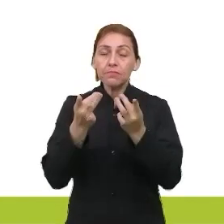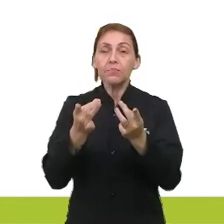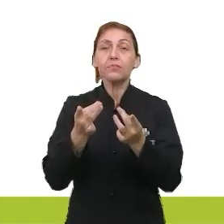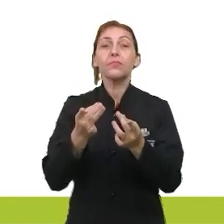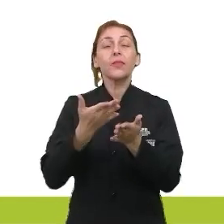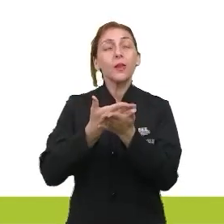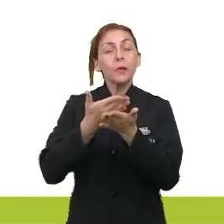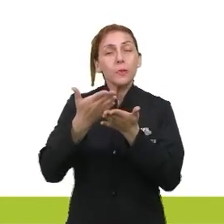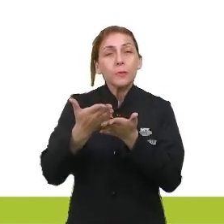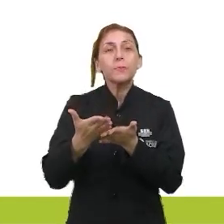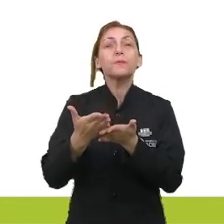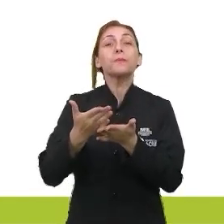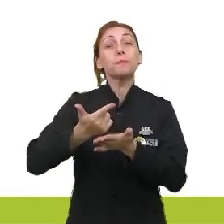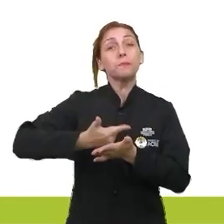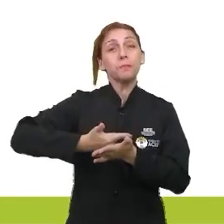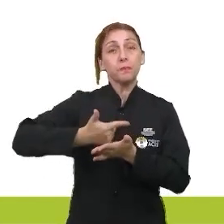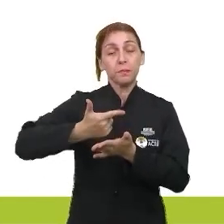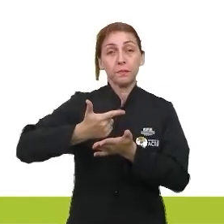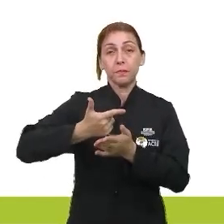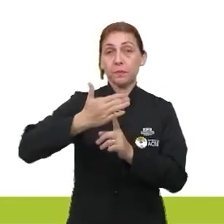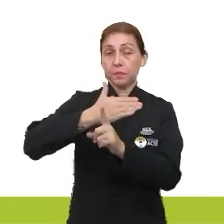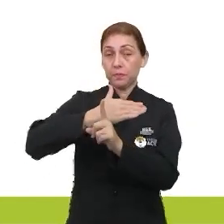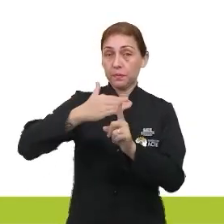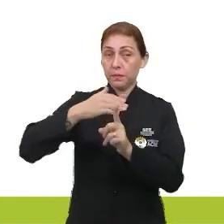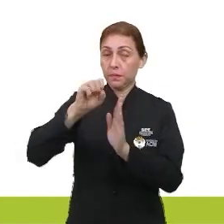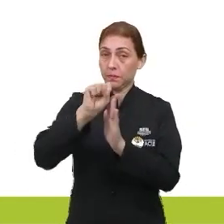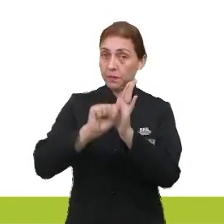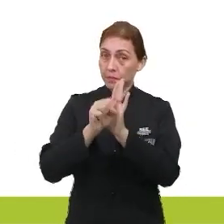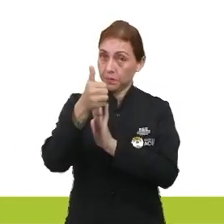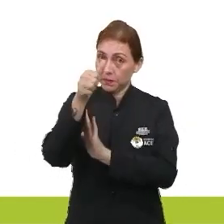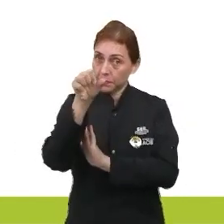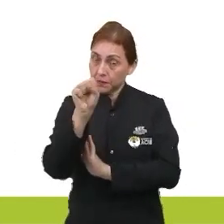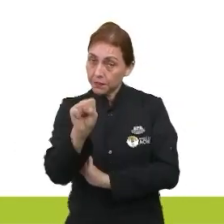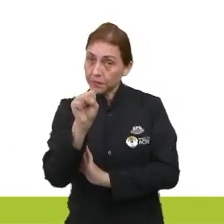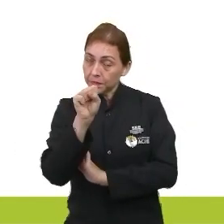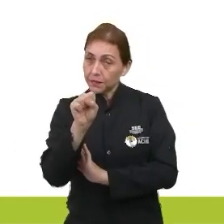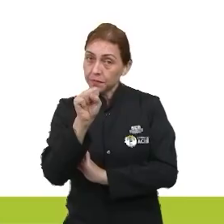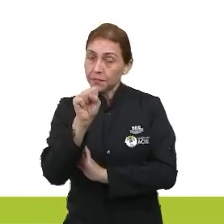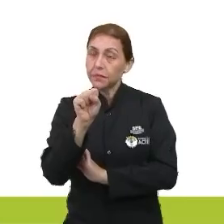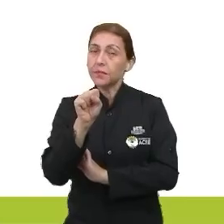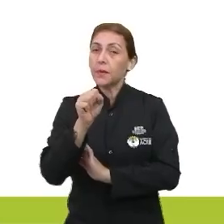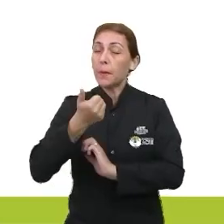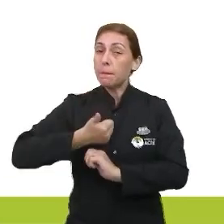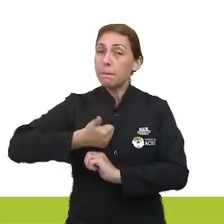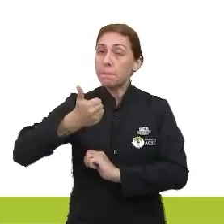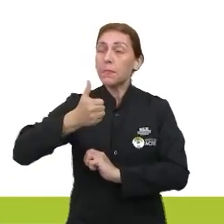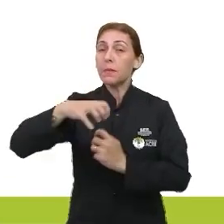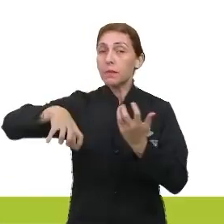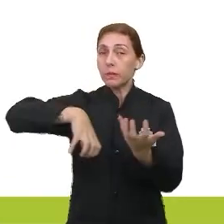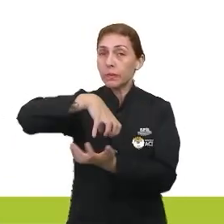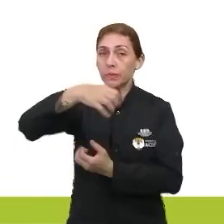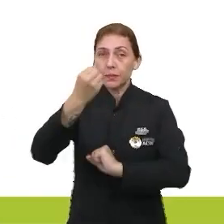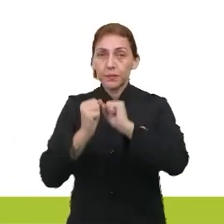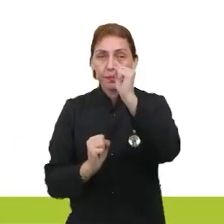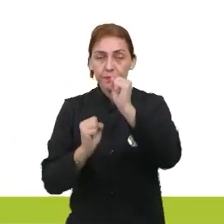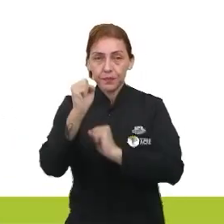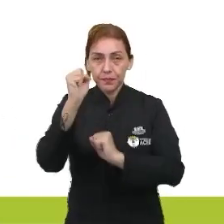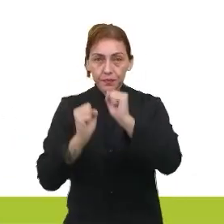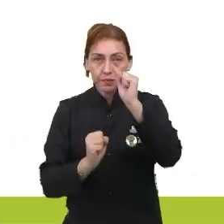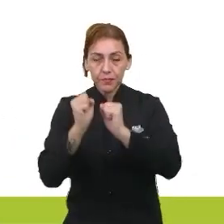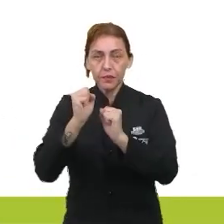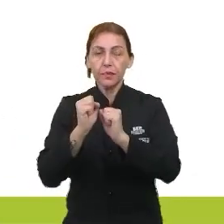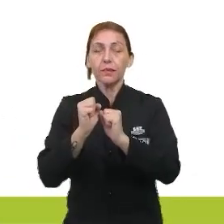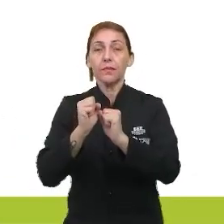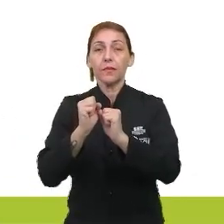A partir da segunda metade do século XVIII, com a primeira Revolução Industrial e